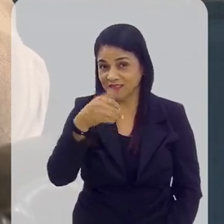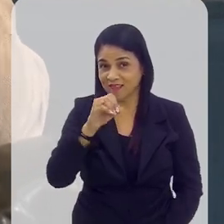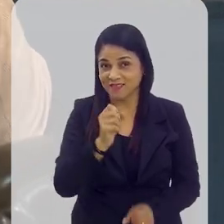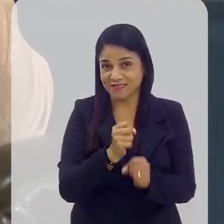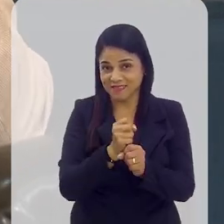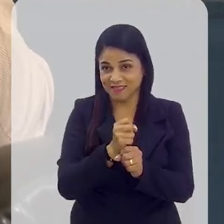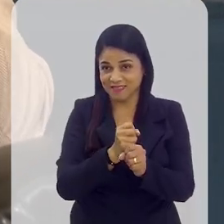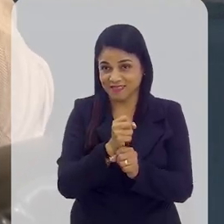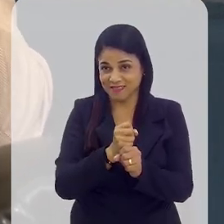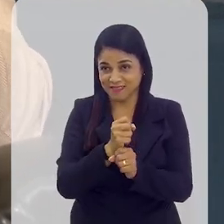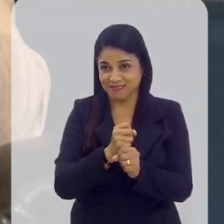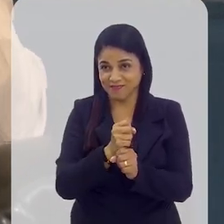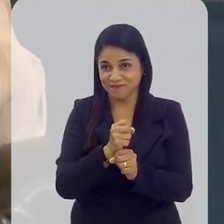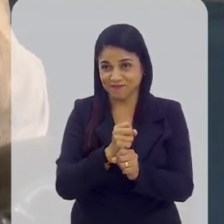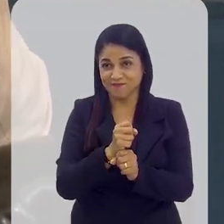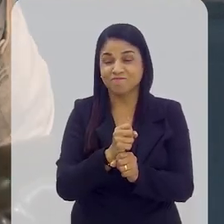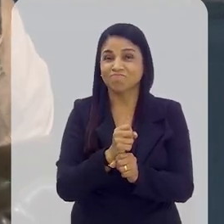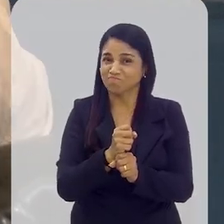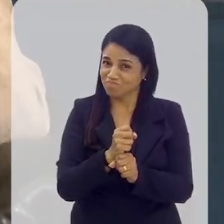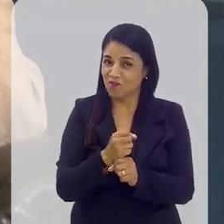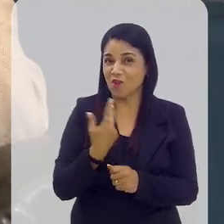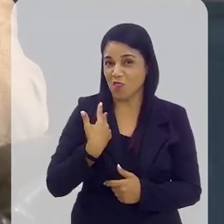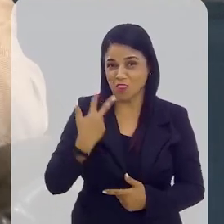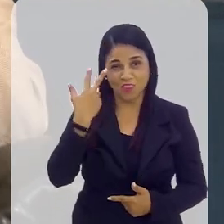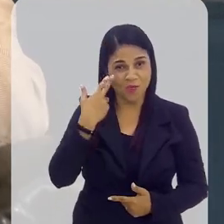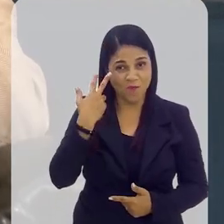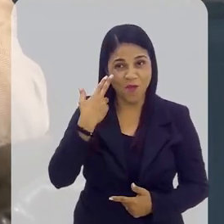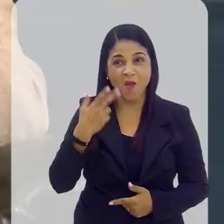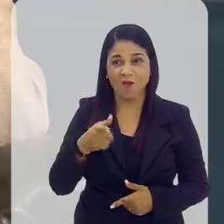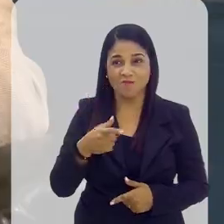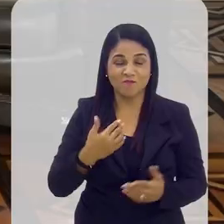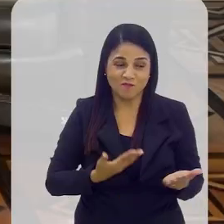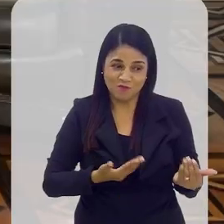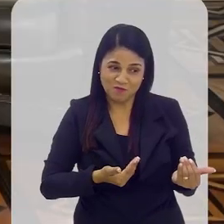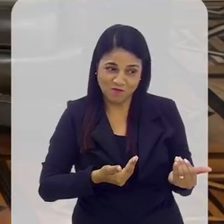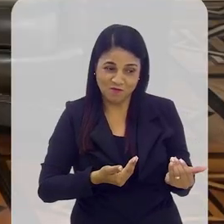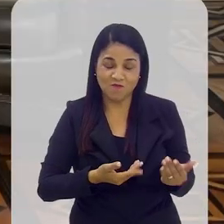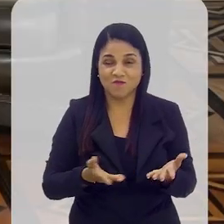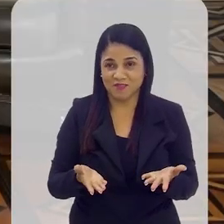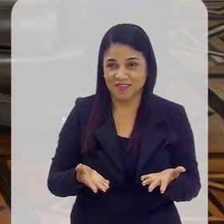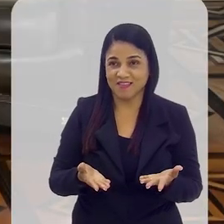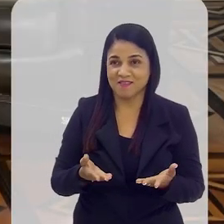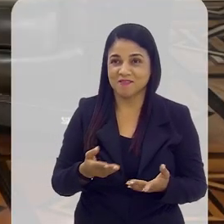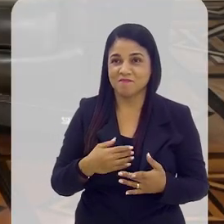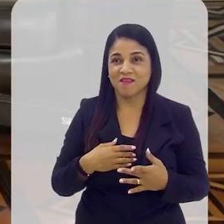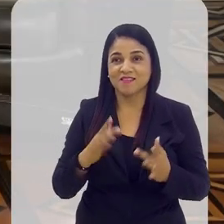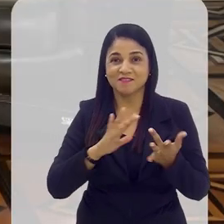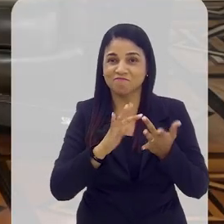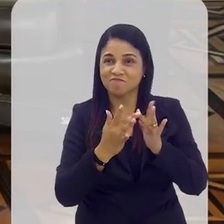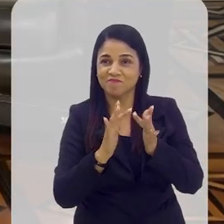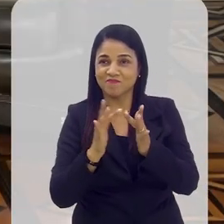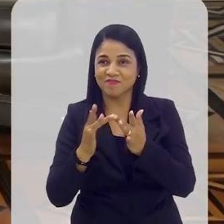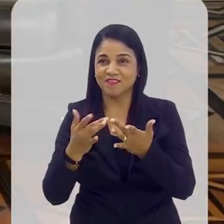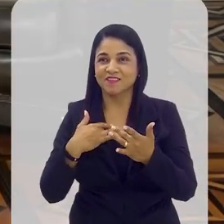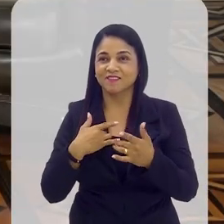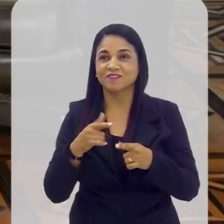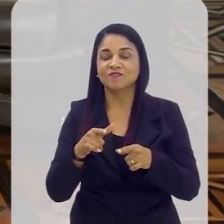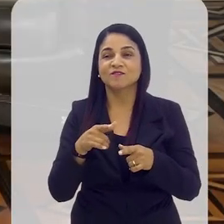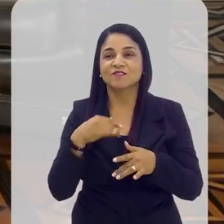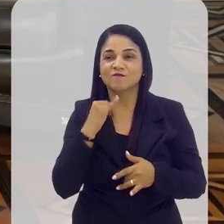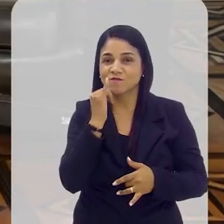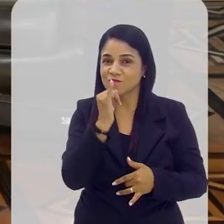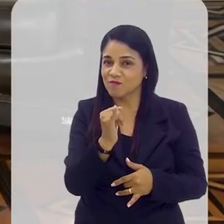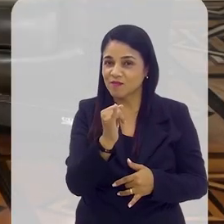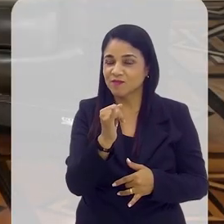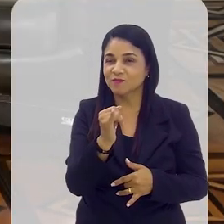amigos há 10 anos. Não, faz parte, né? Faz parte, né? A galera mais nova é mais antenada que a gente, né? É mais rápida. Às vezes